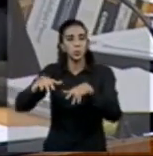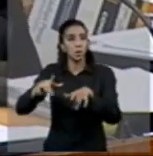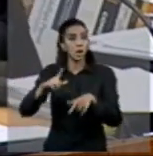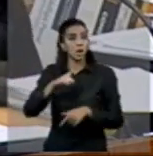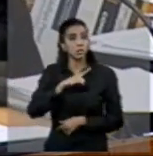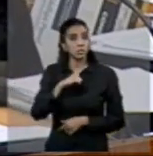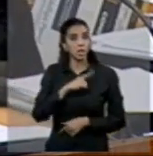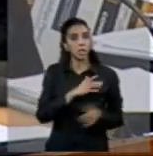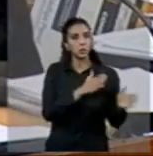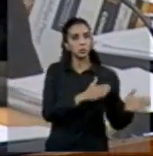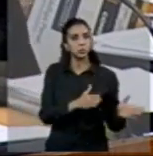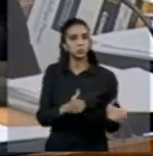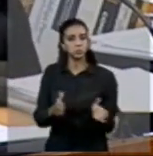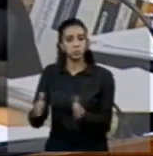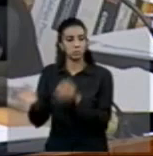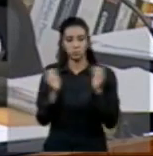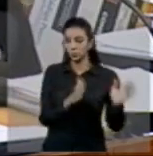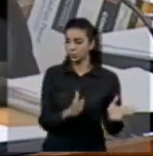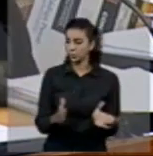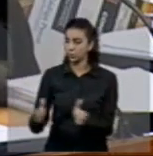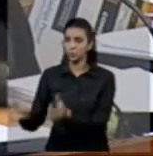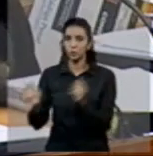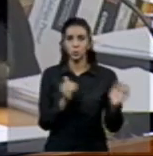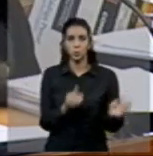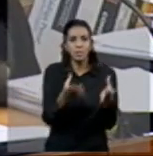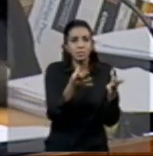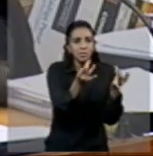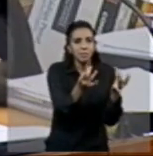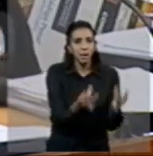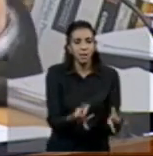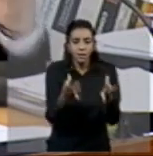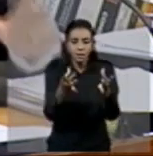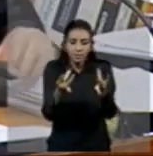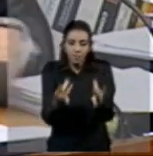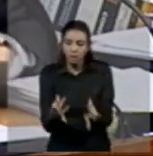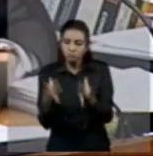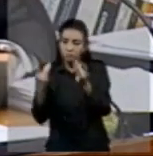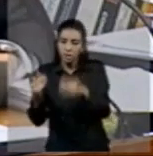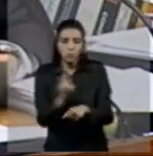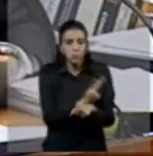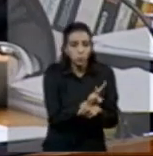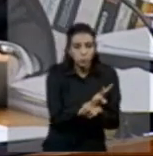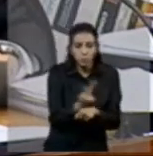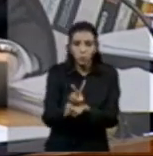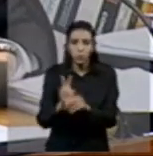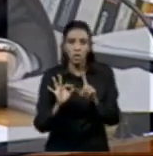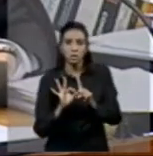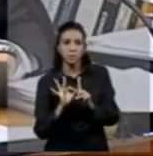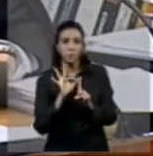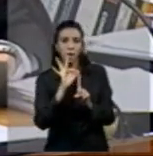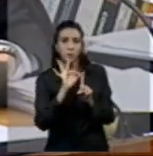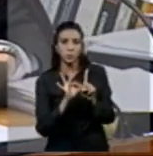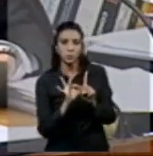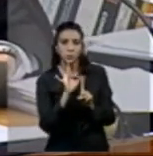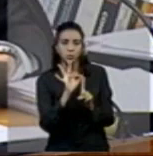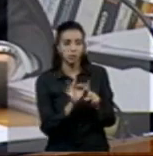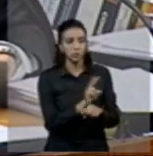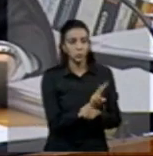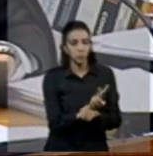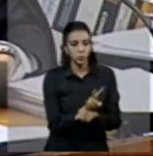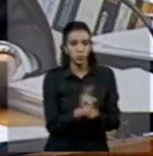fluxo de produção detalhado, controle de temperatura, umidade, depois vão